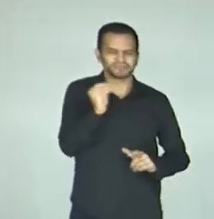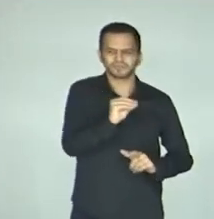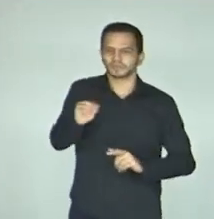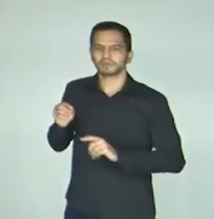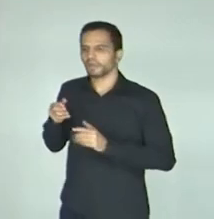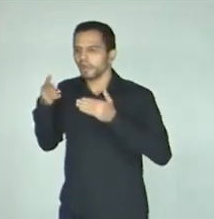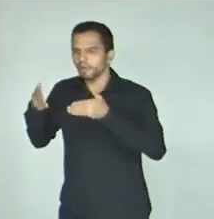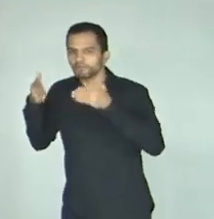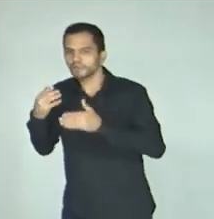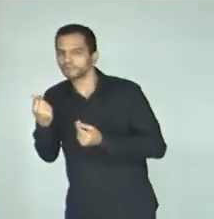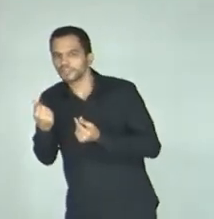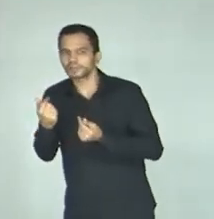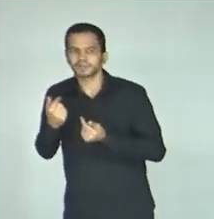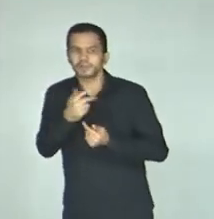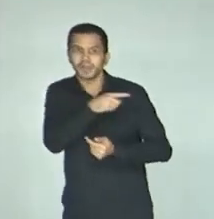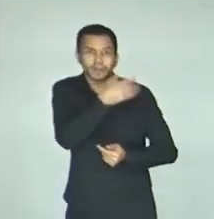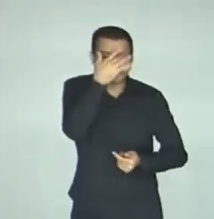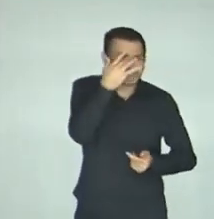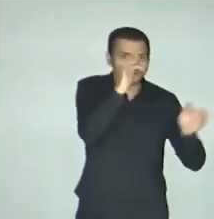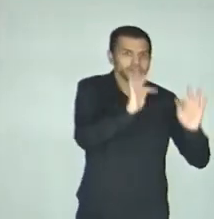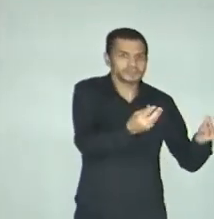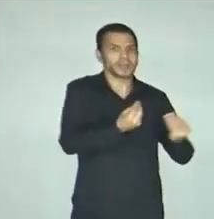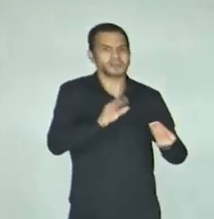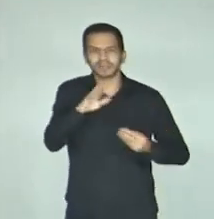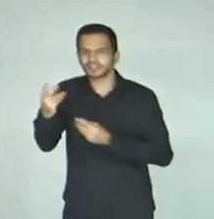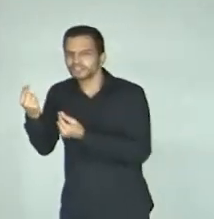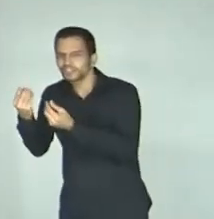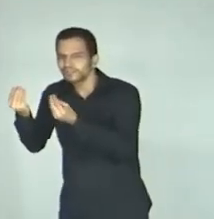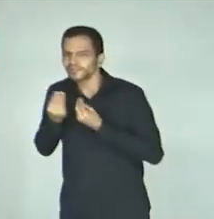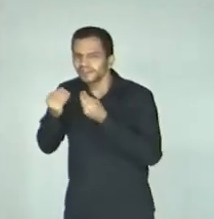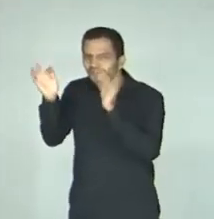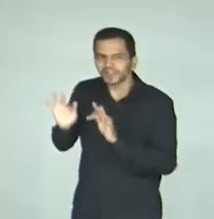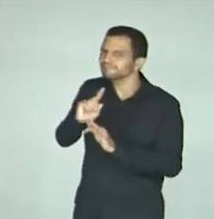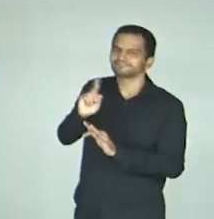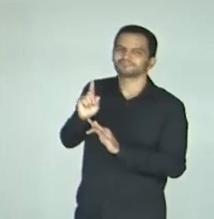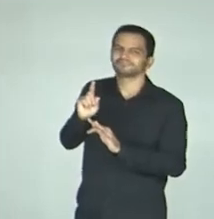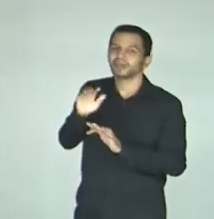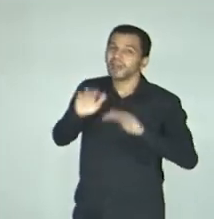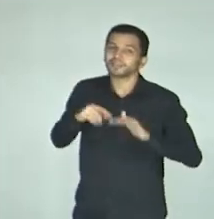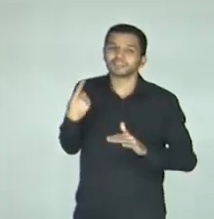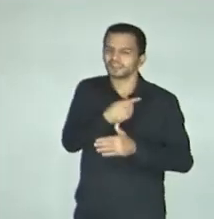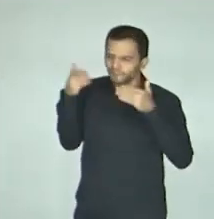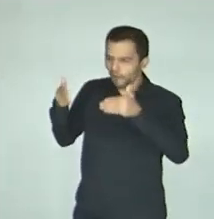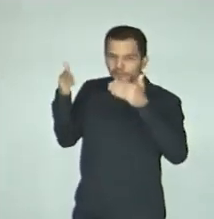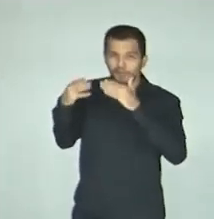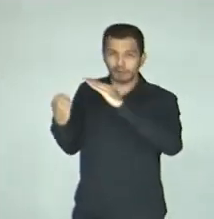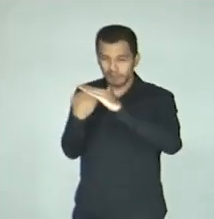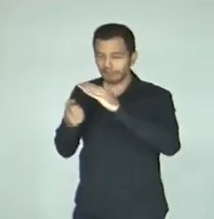felizes tem hora que a prioridade para os negócios tira da gente